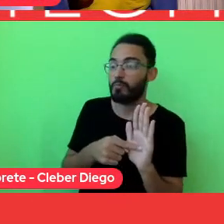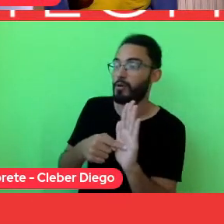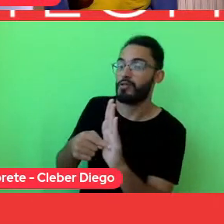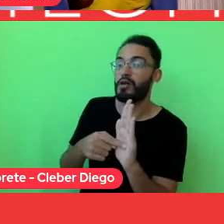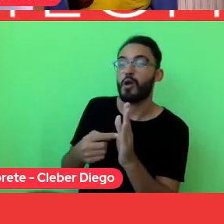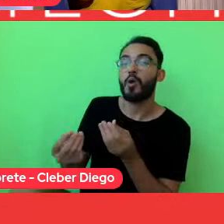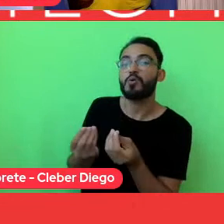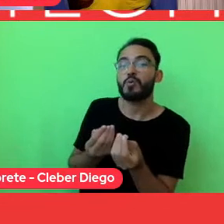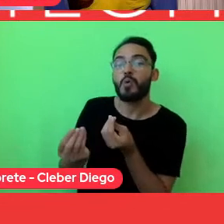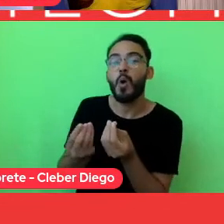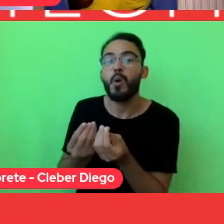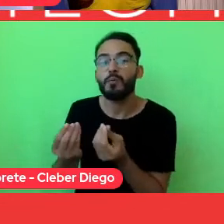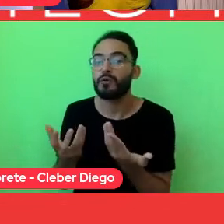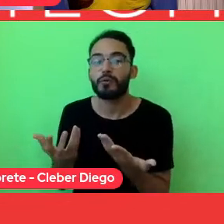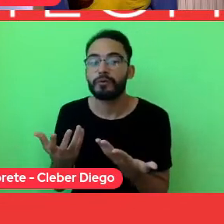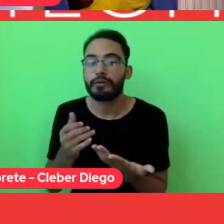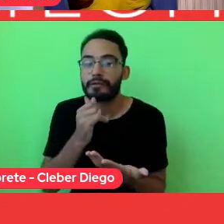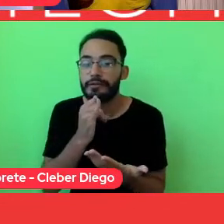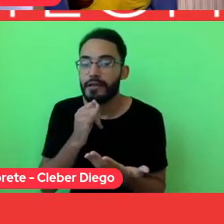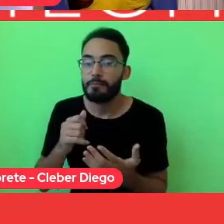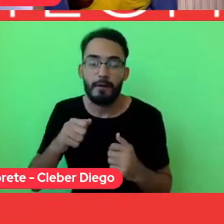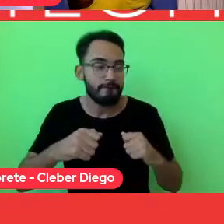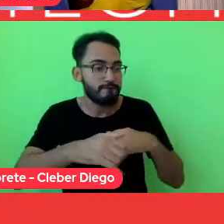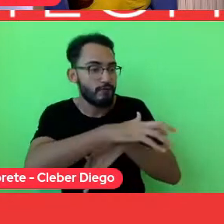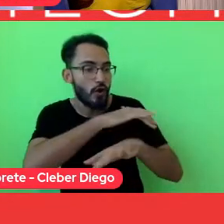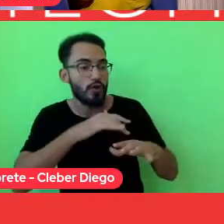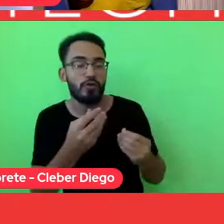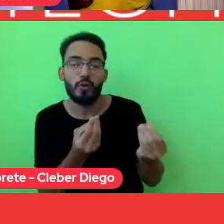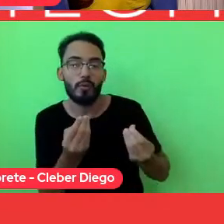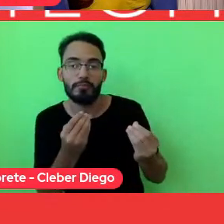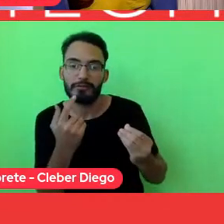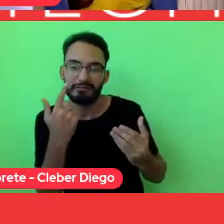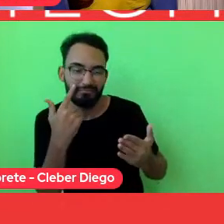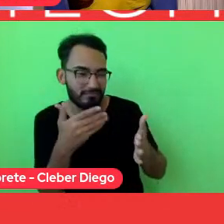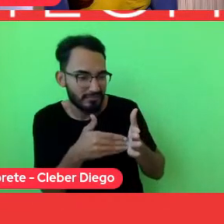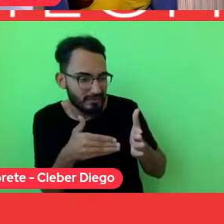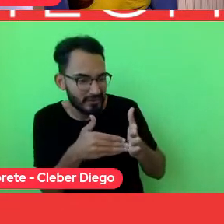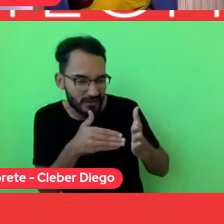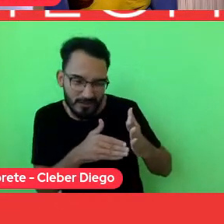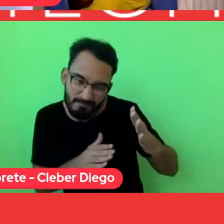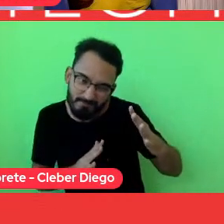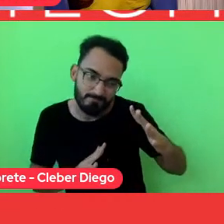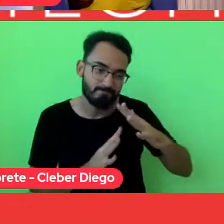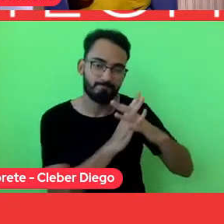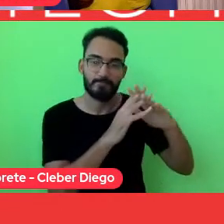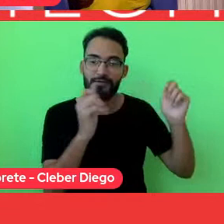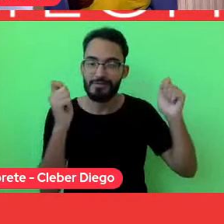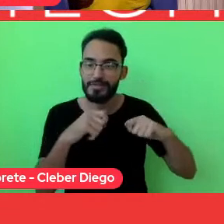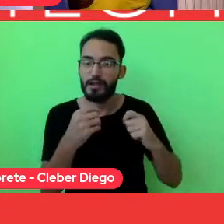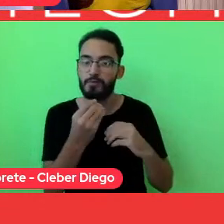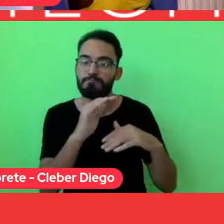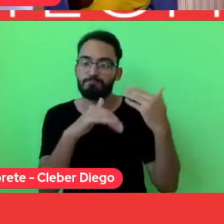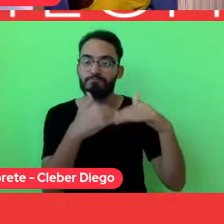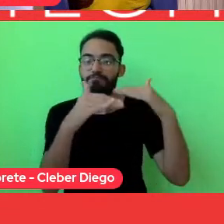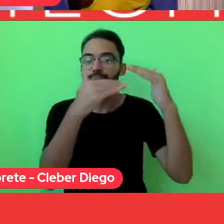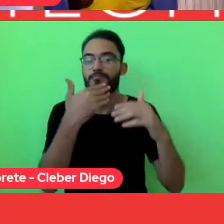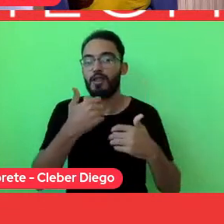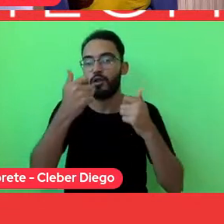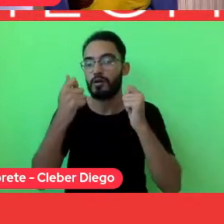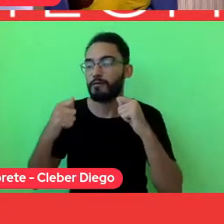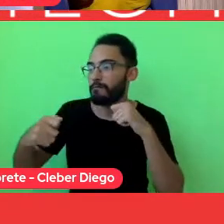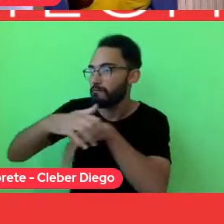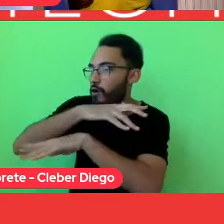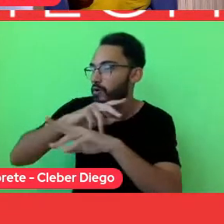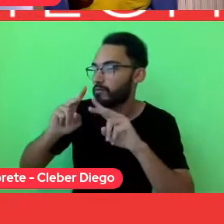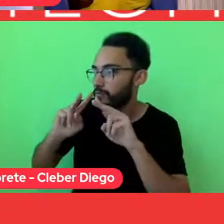Como que está ali a sua volta? Vamos romper essa bolha que vocês estão vivendo e vamos ver a sua volta. Você